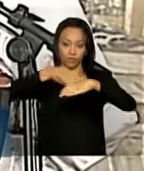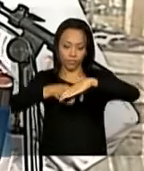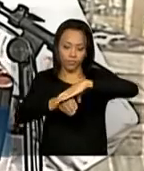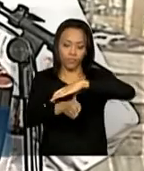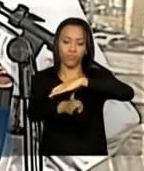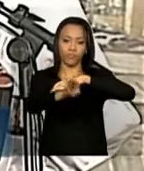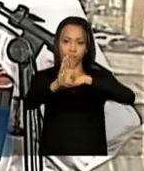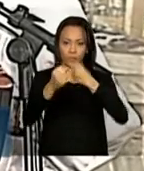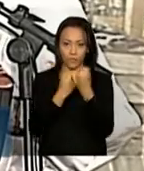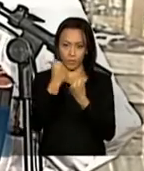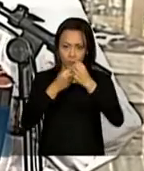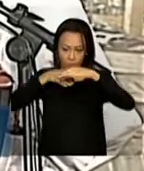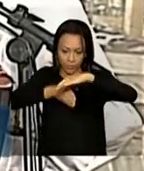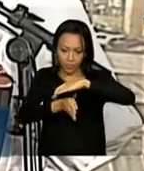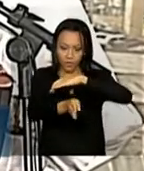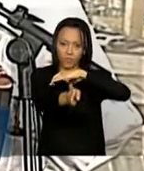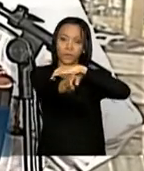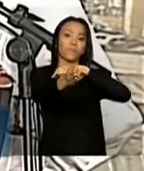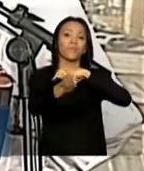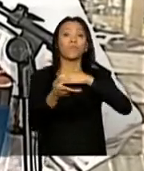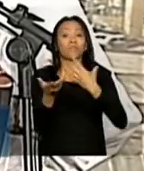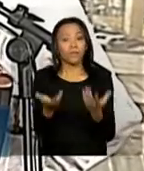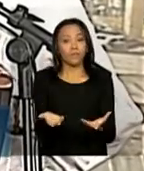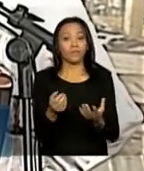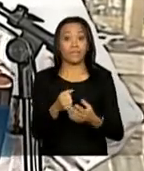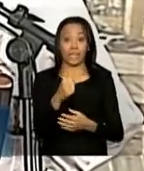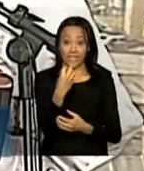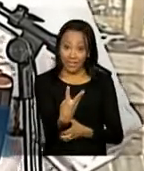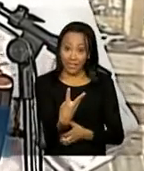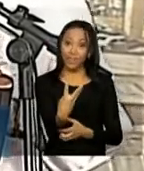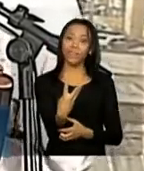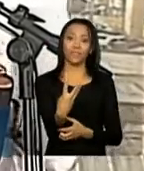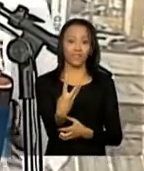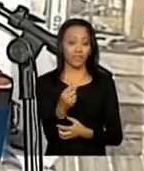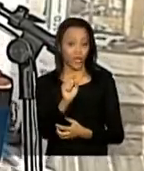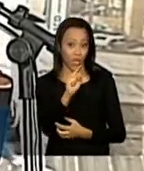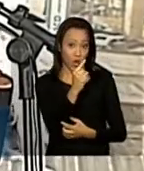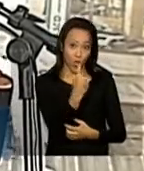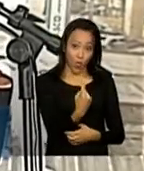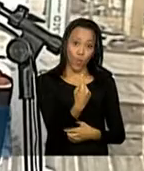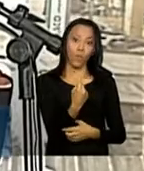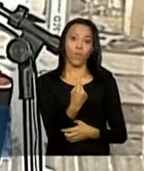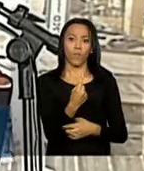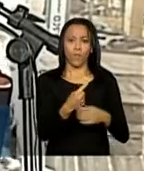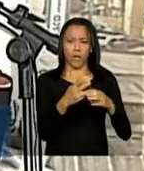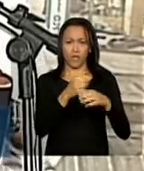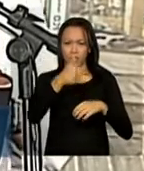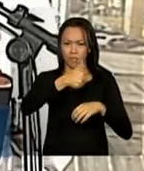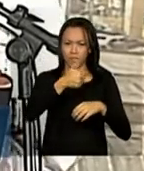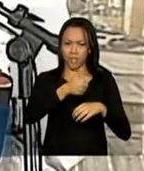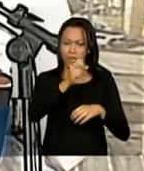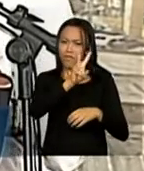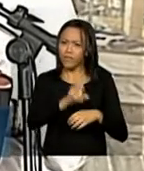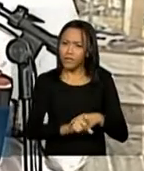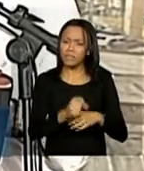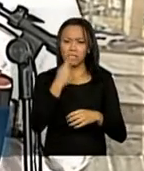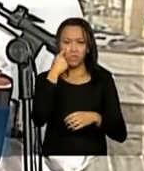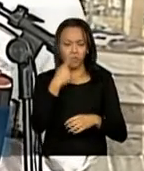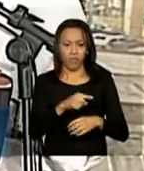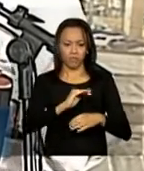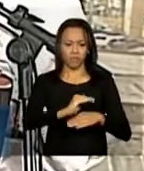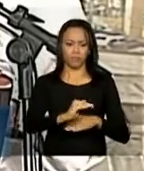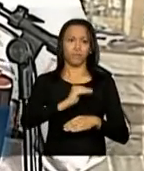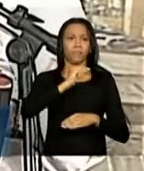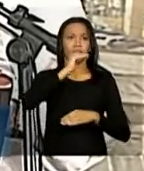César diz 2 túneis, eu, para ganhar mais prestígio, digo 3, porque um deles é em 2 níveis. É a primeira vez que a gente tem aqui